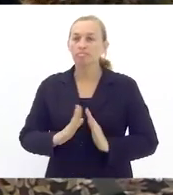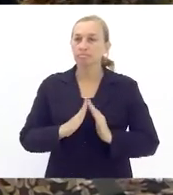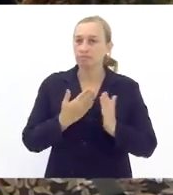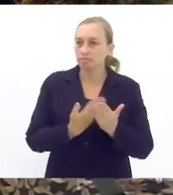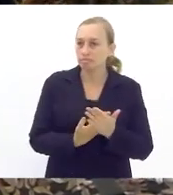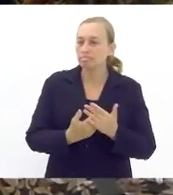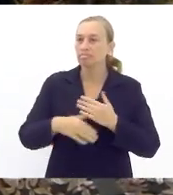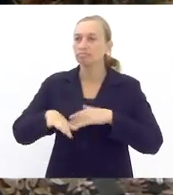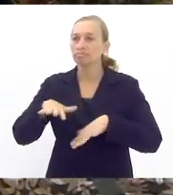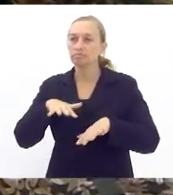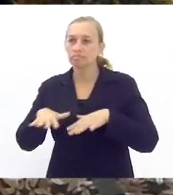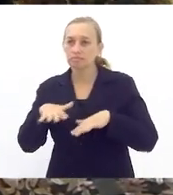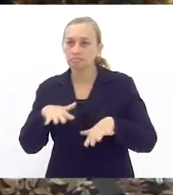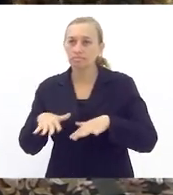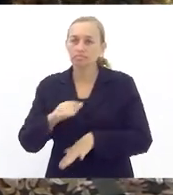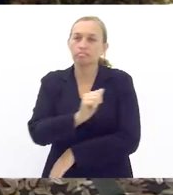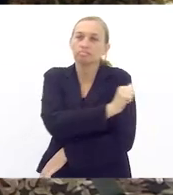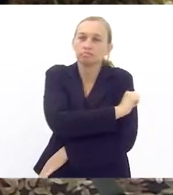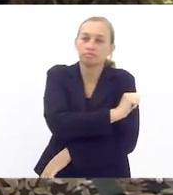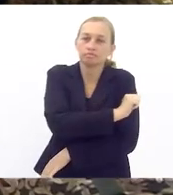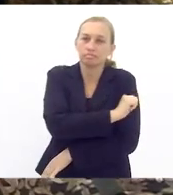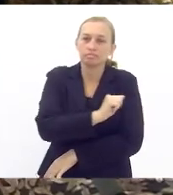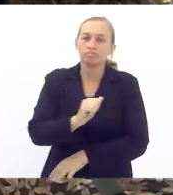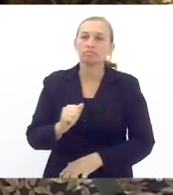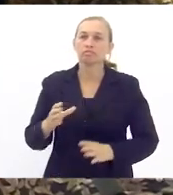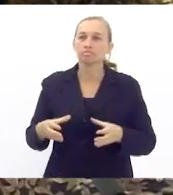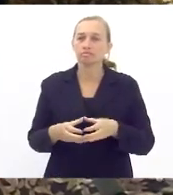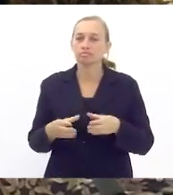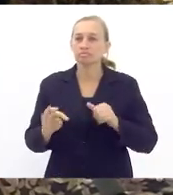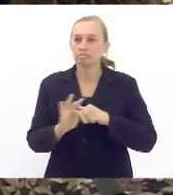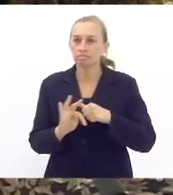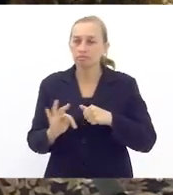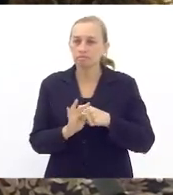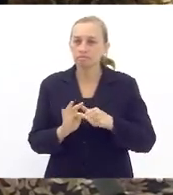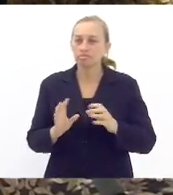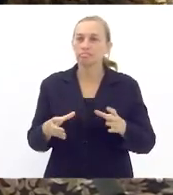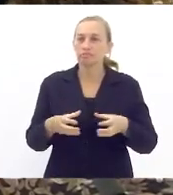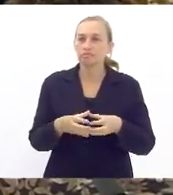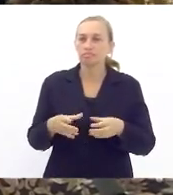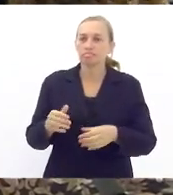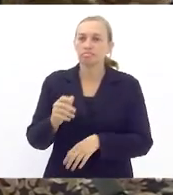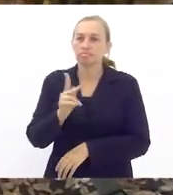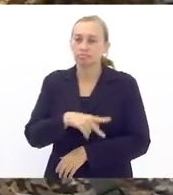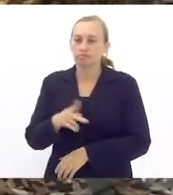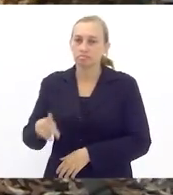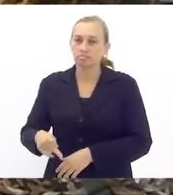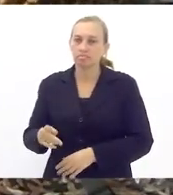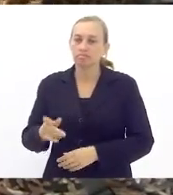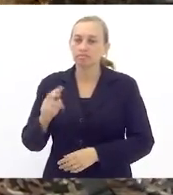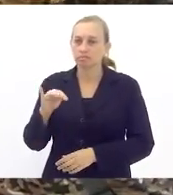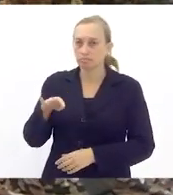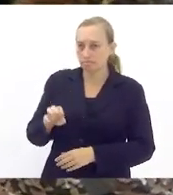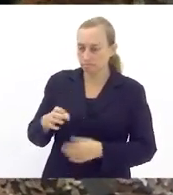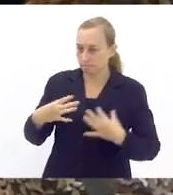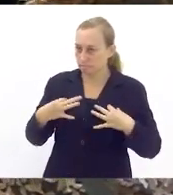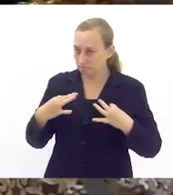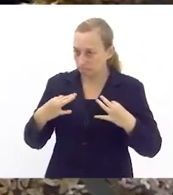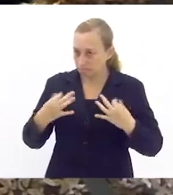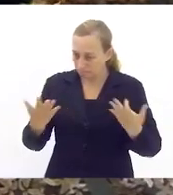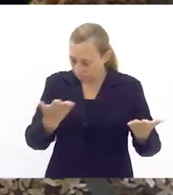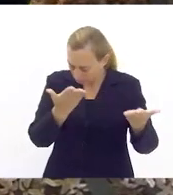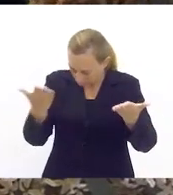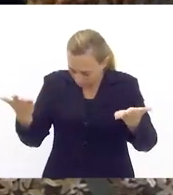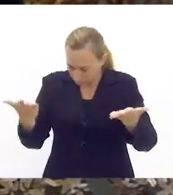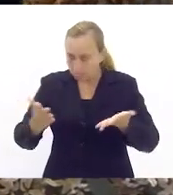é mobilização das alunas dos alunos do corpo técnico do corpo docente dizer que o nosso gabinete continua a disposição de